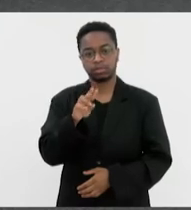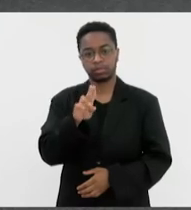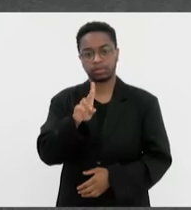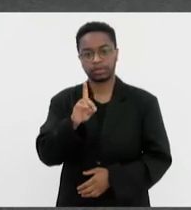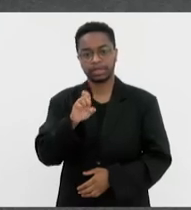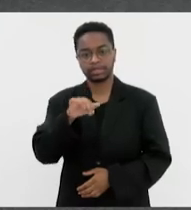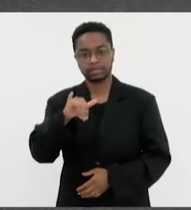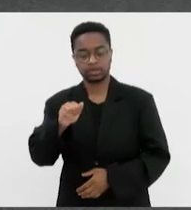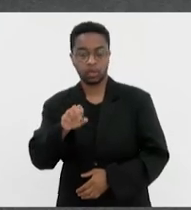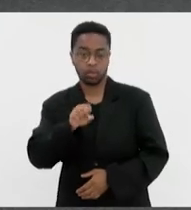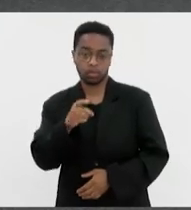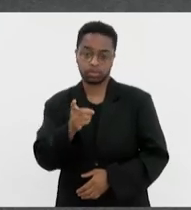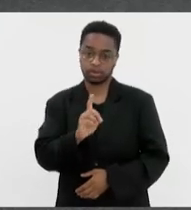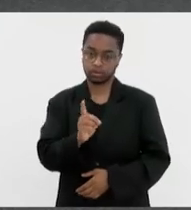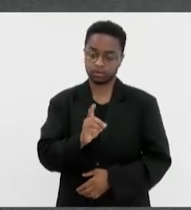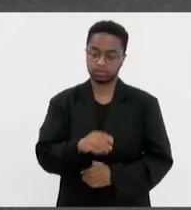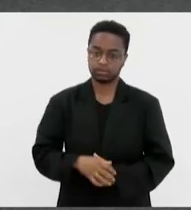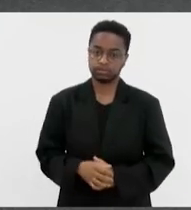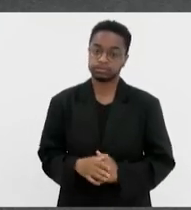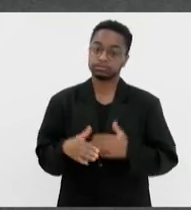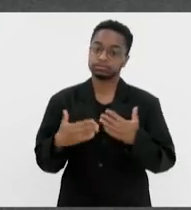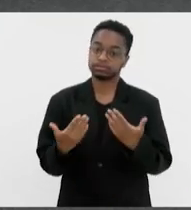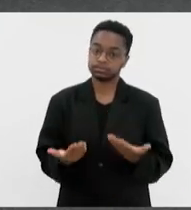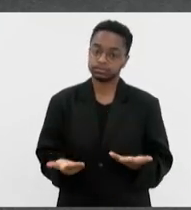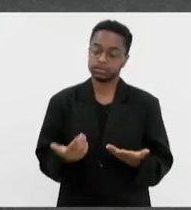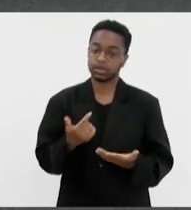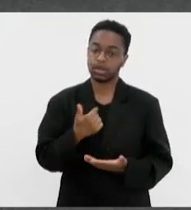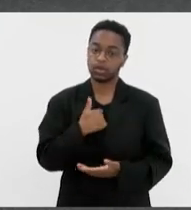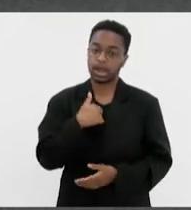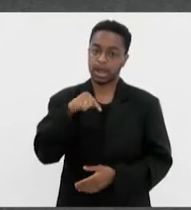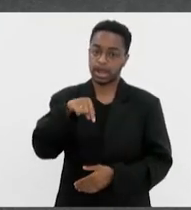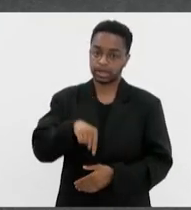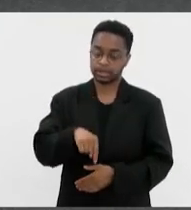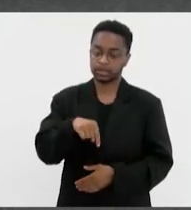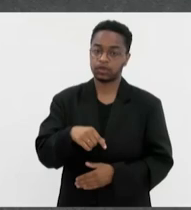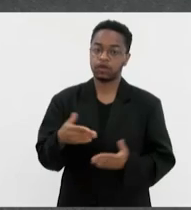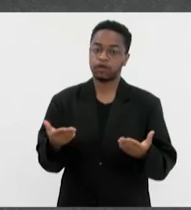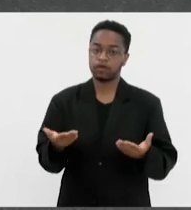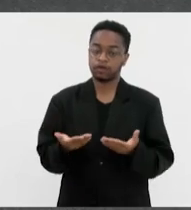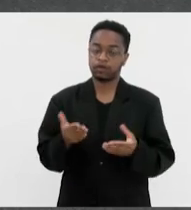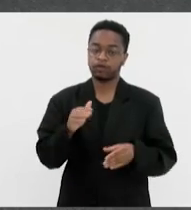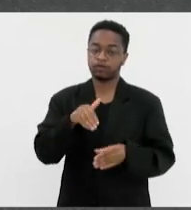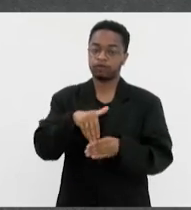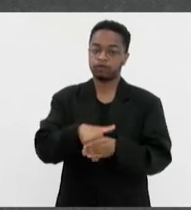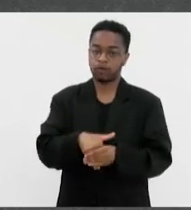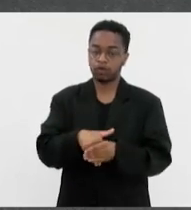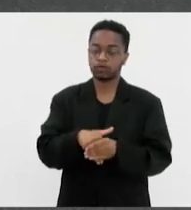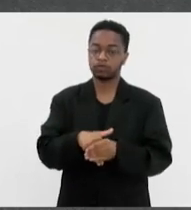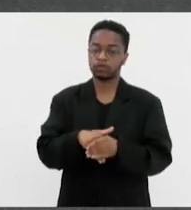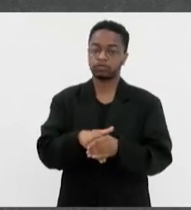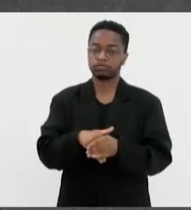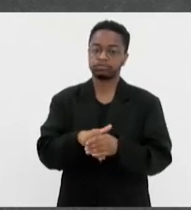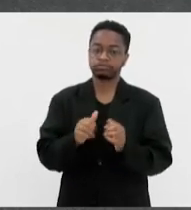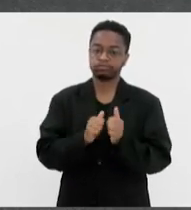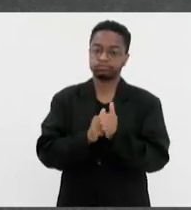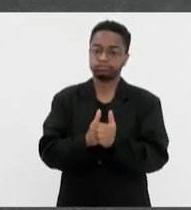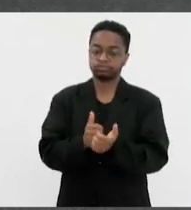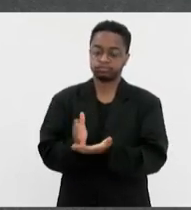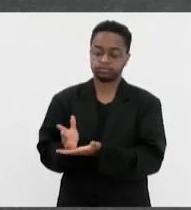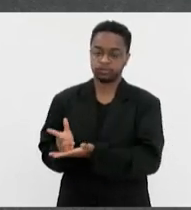ou não. Então, estou aqui no voto pela tributação, acompanhando